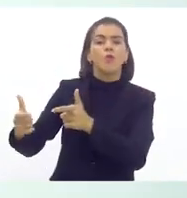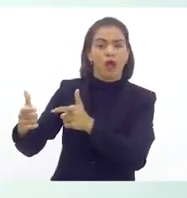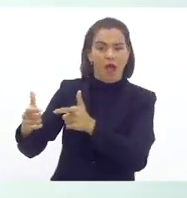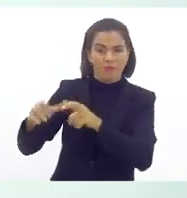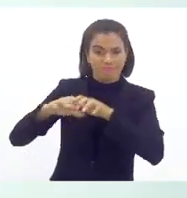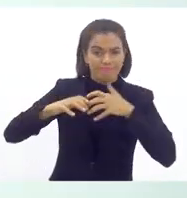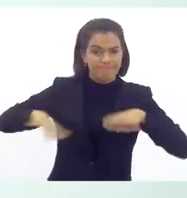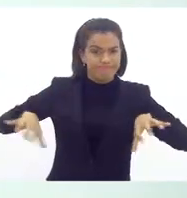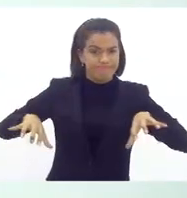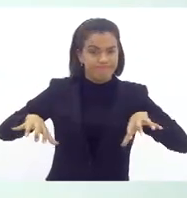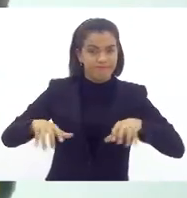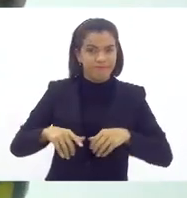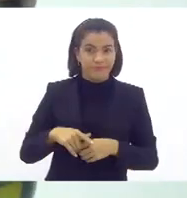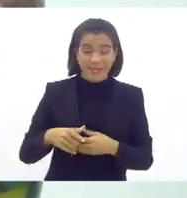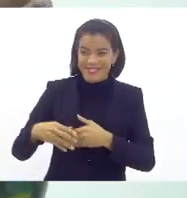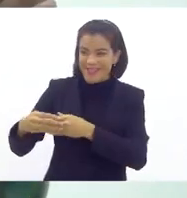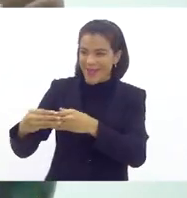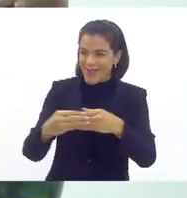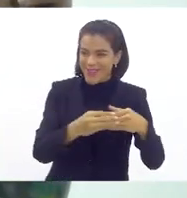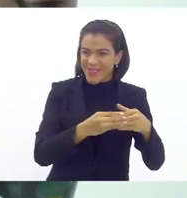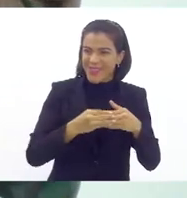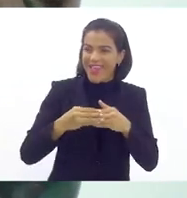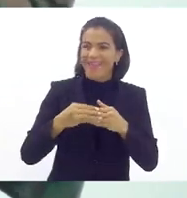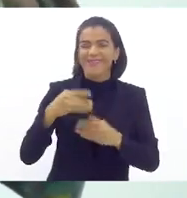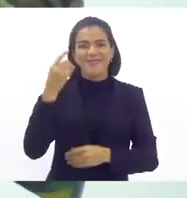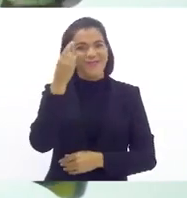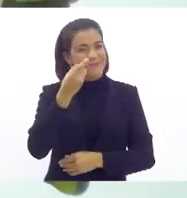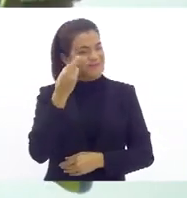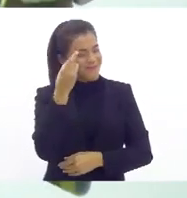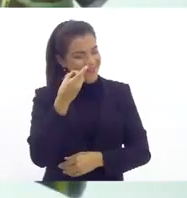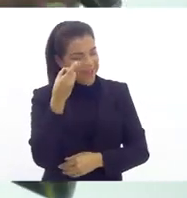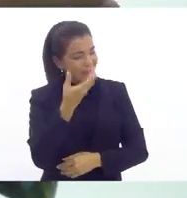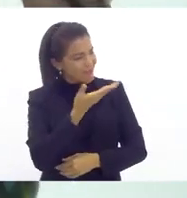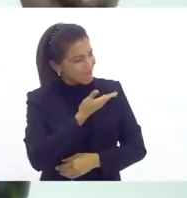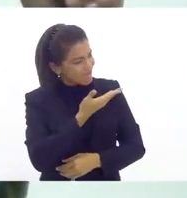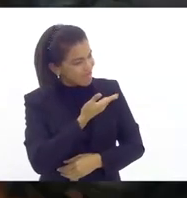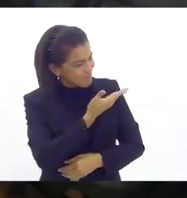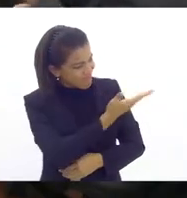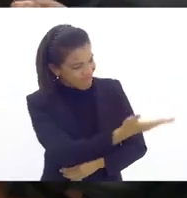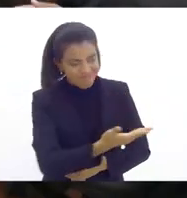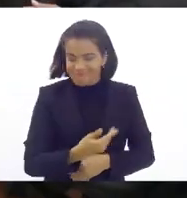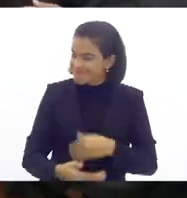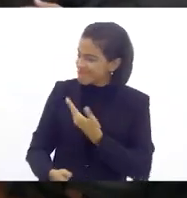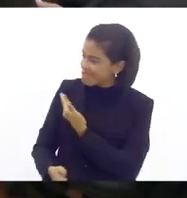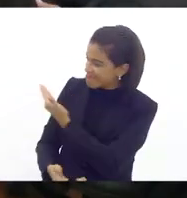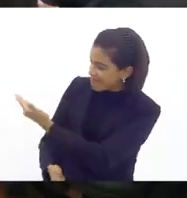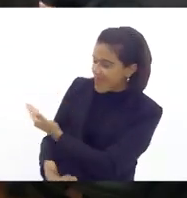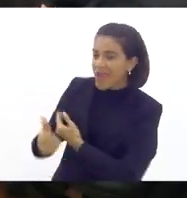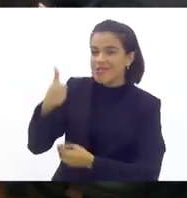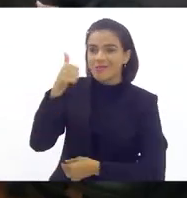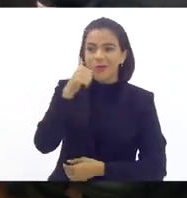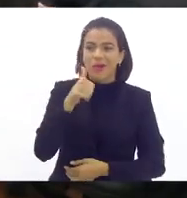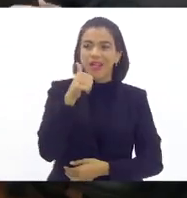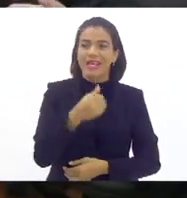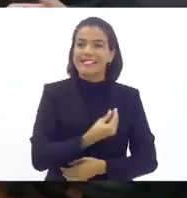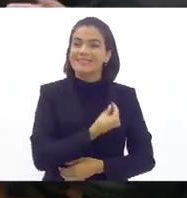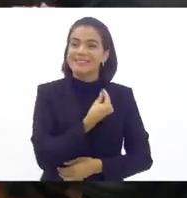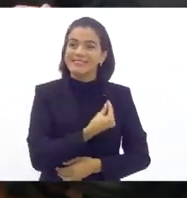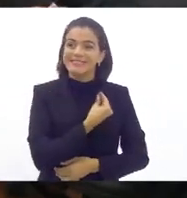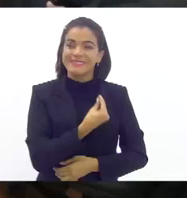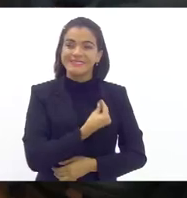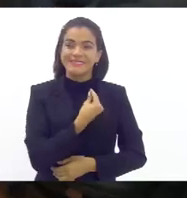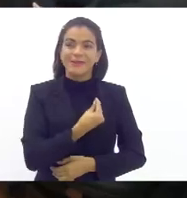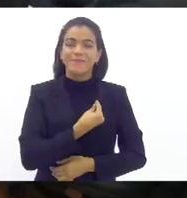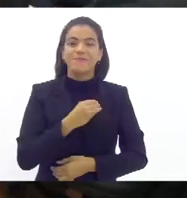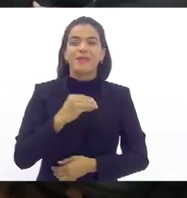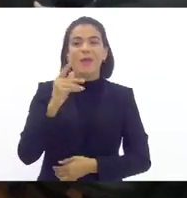Quero saudar aqui à mesa nossos nobres deputados, quero saudar a todas as nossas mulheres e homens aqui presentes, a